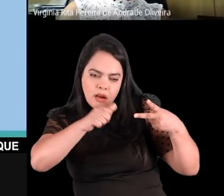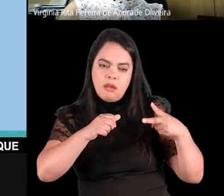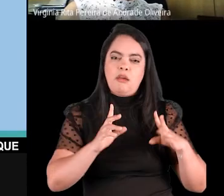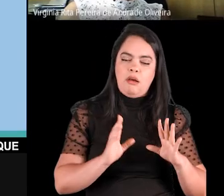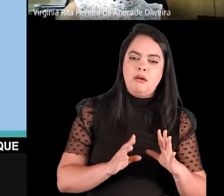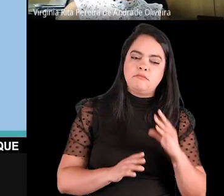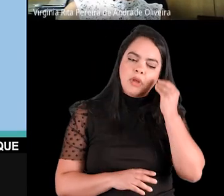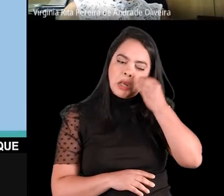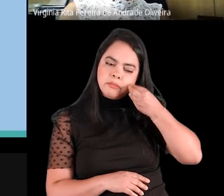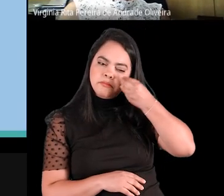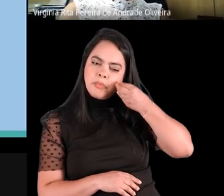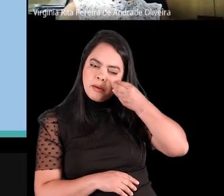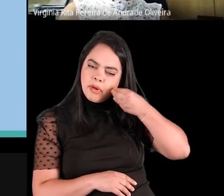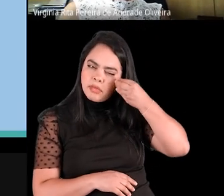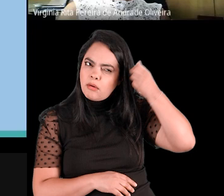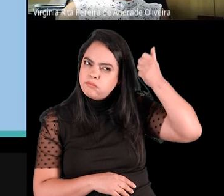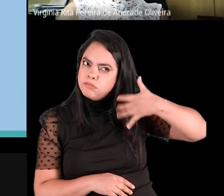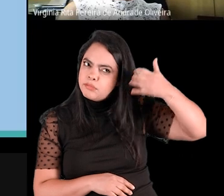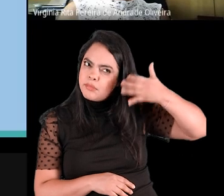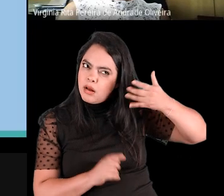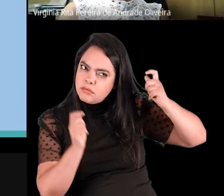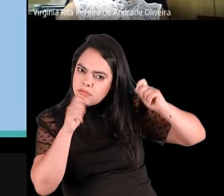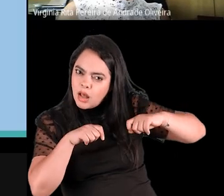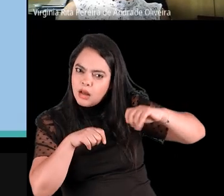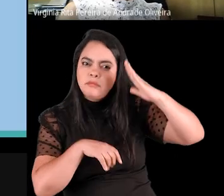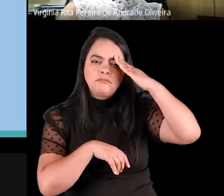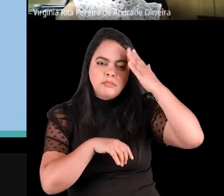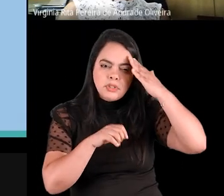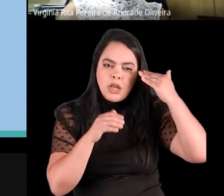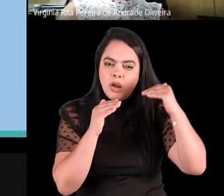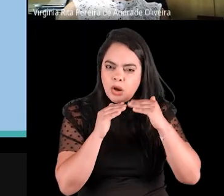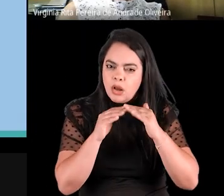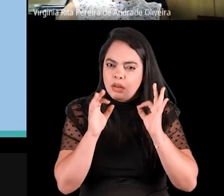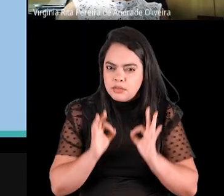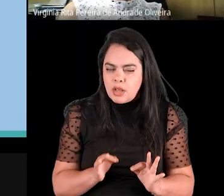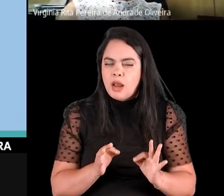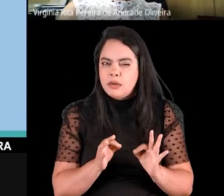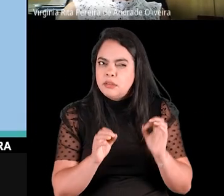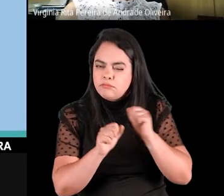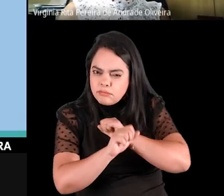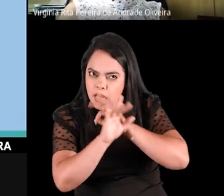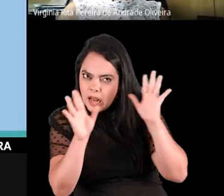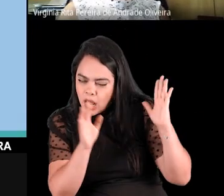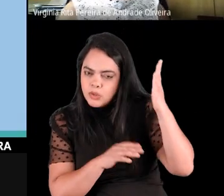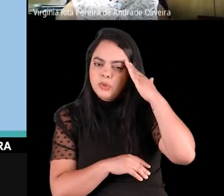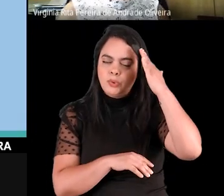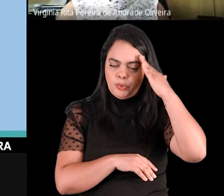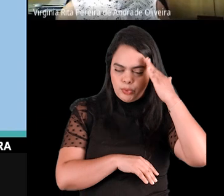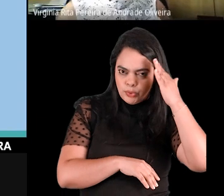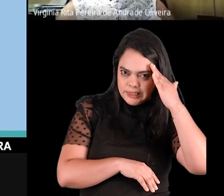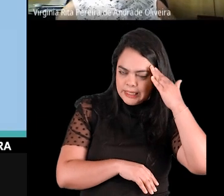experimentar aquela audiodescrição que foi produzida para ver se aquilo tá de acordo, se ela consegue compreender e acessar a partir